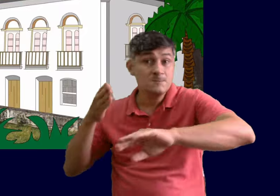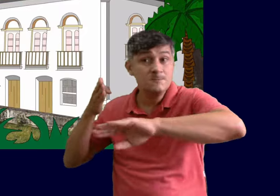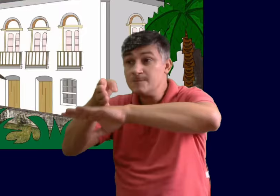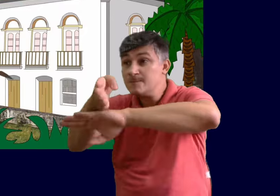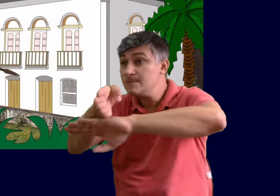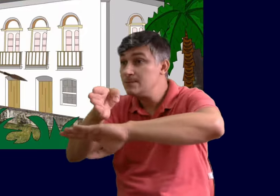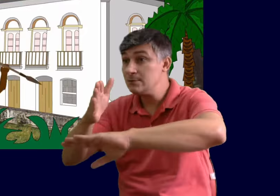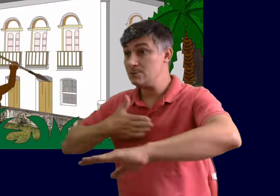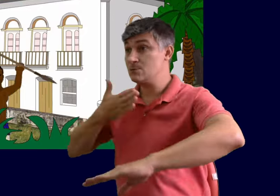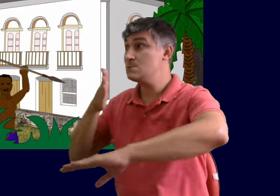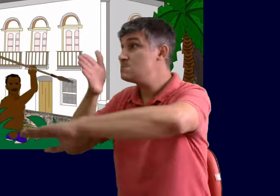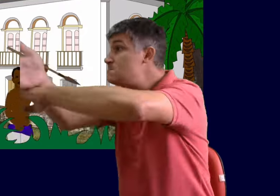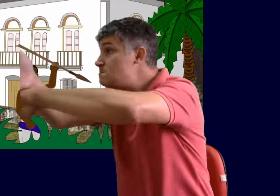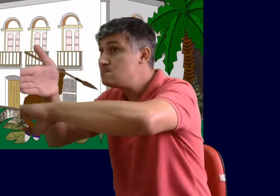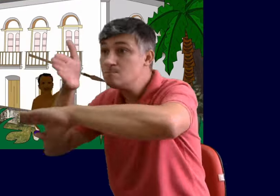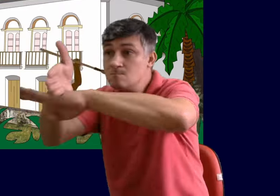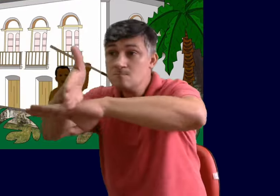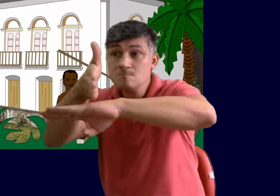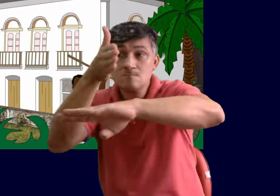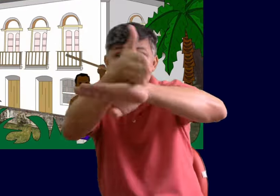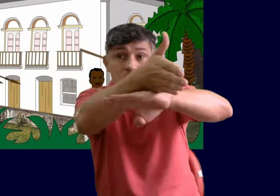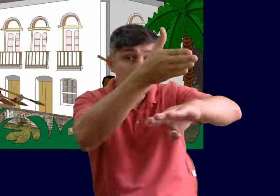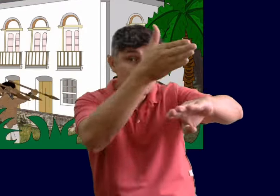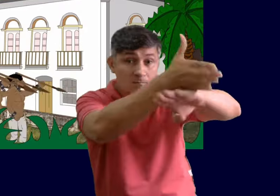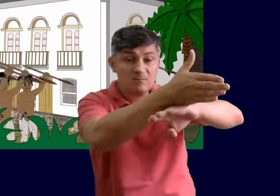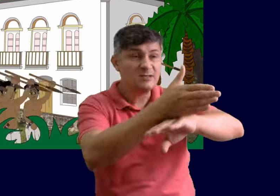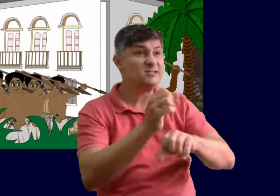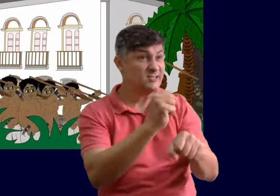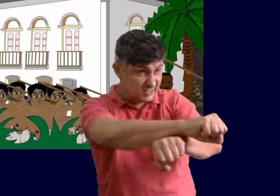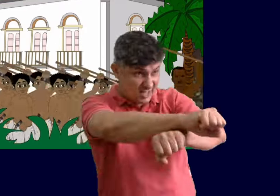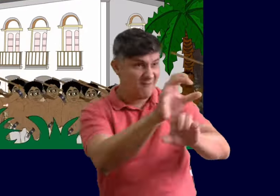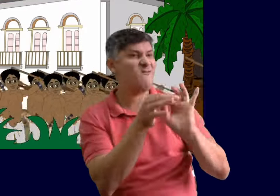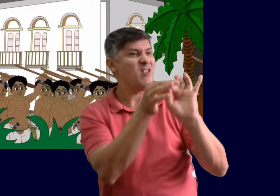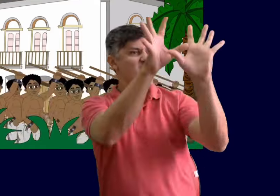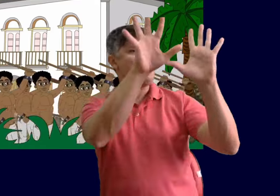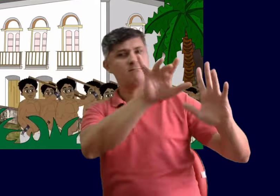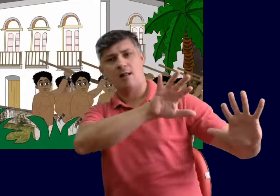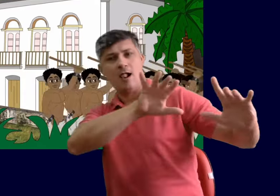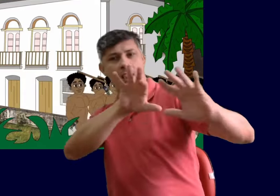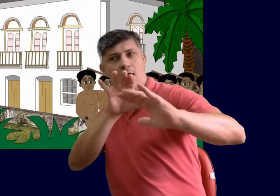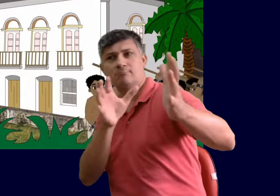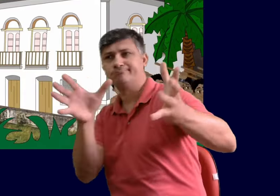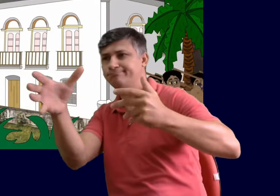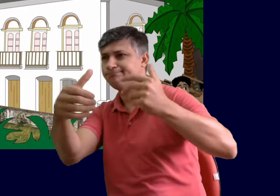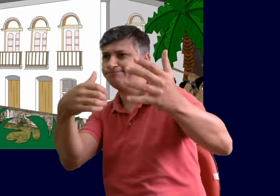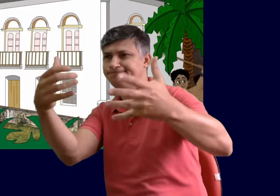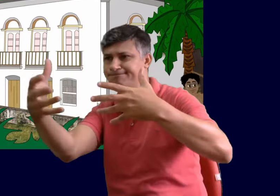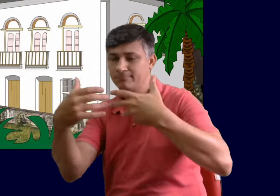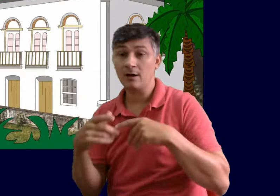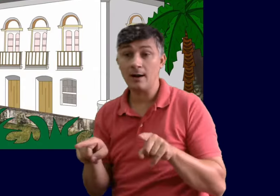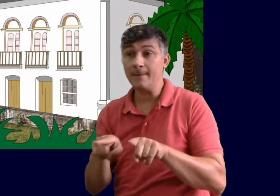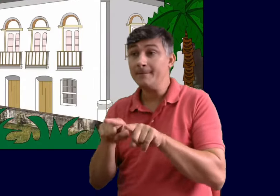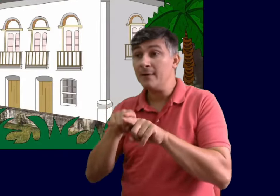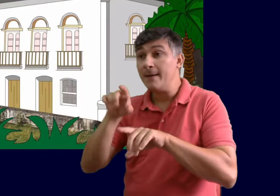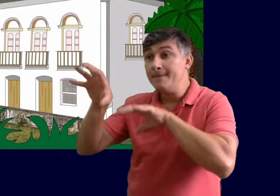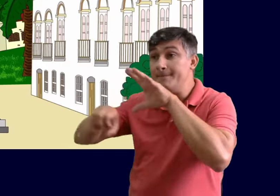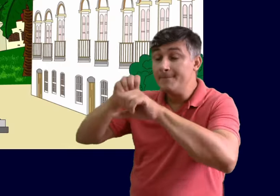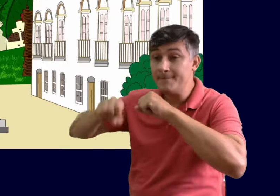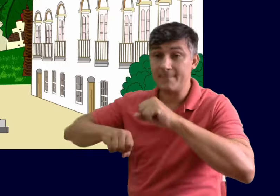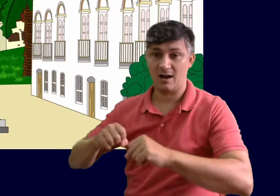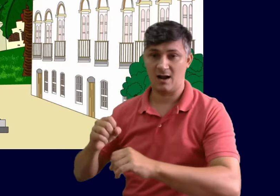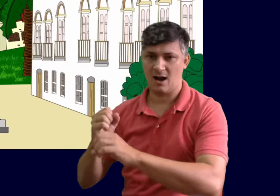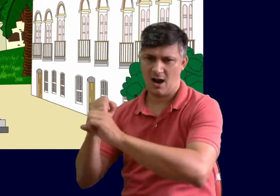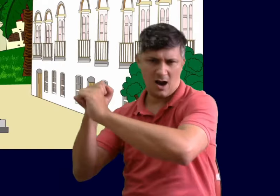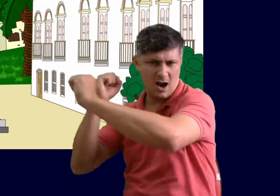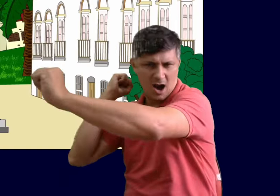de surpresa a engenhos, libertando escravizados e apoderando-se de armas, munições e